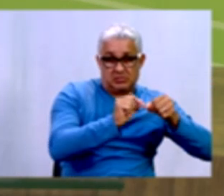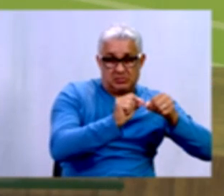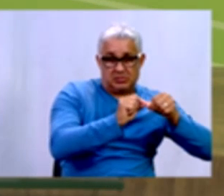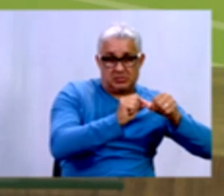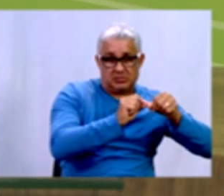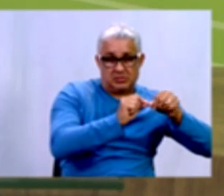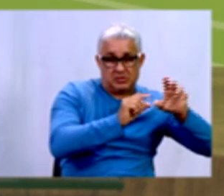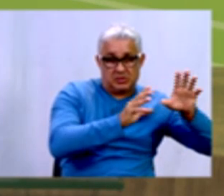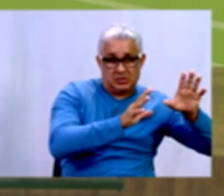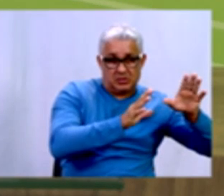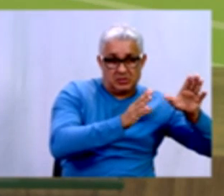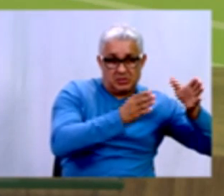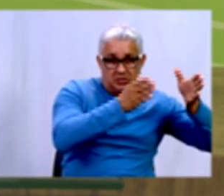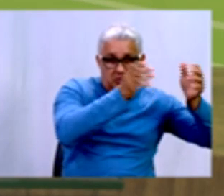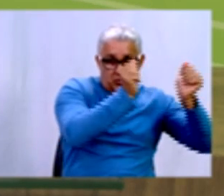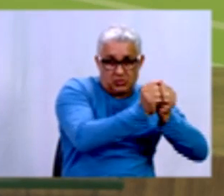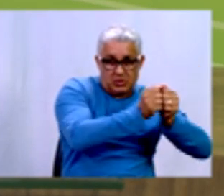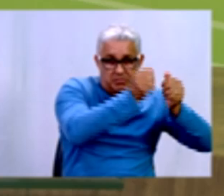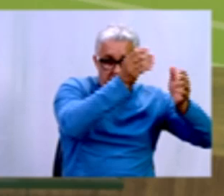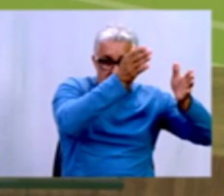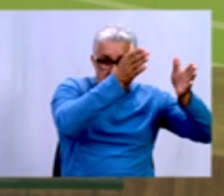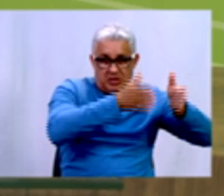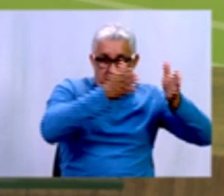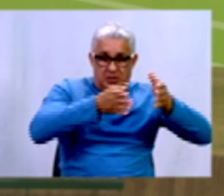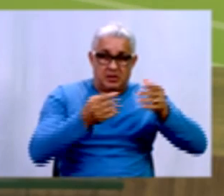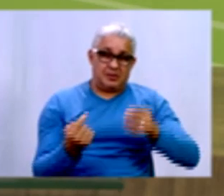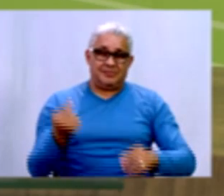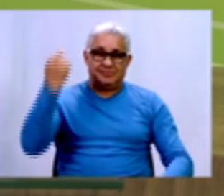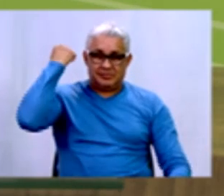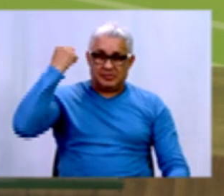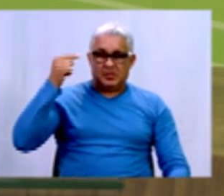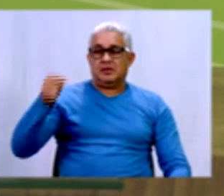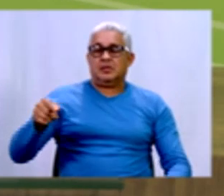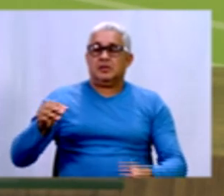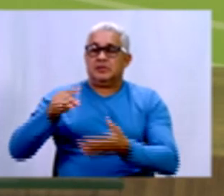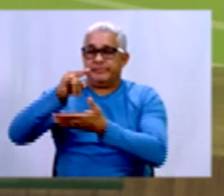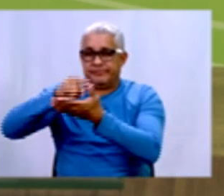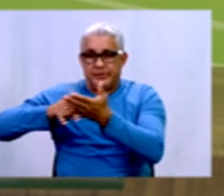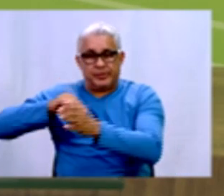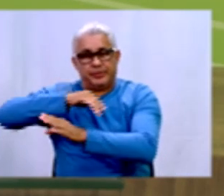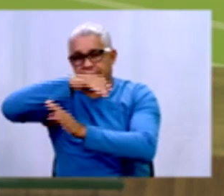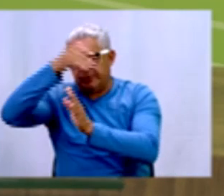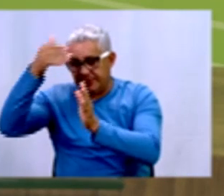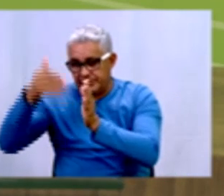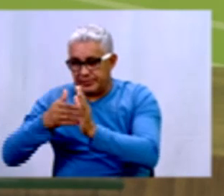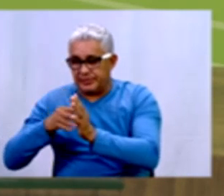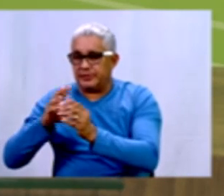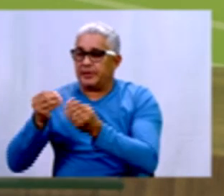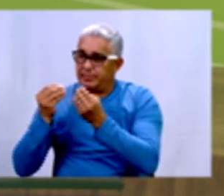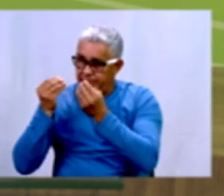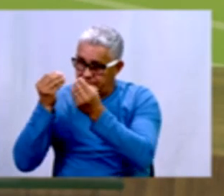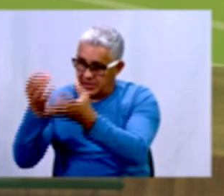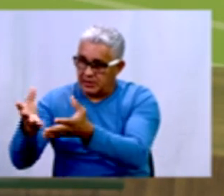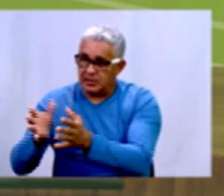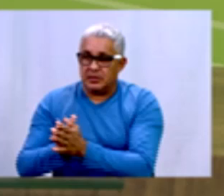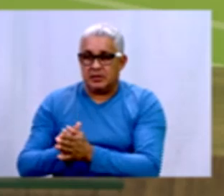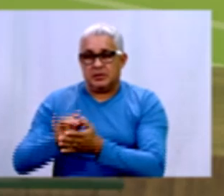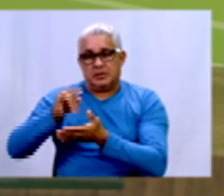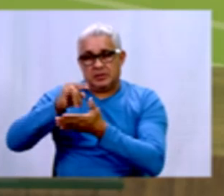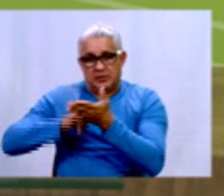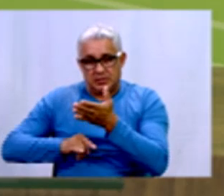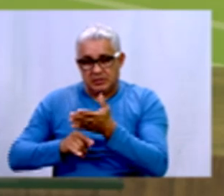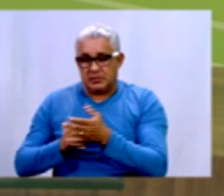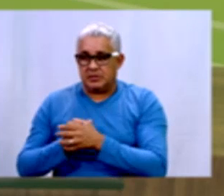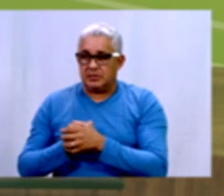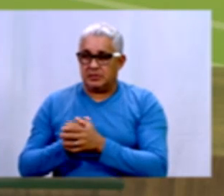coisa concomitante com a outra. Né? Antigamente se fazia toda a documentação e de repente entrega aquela documentação